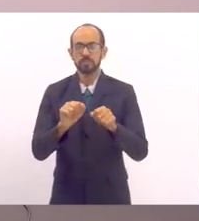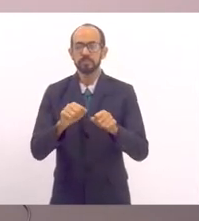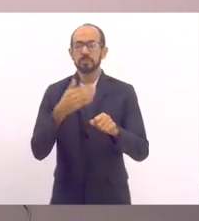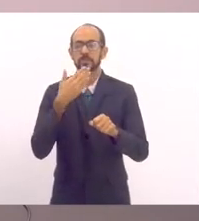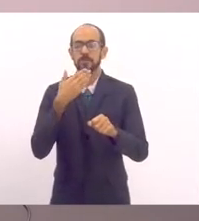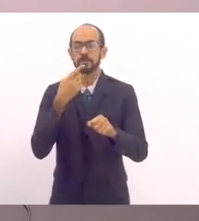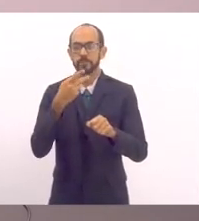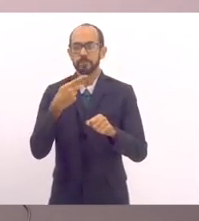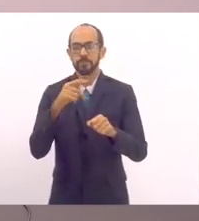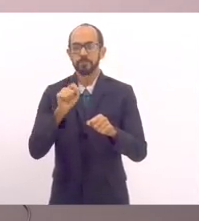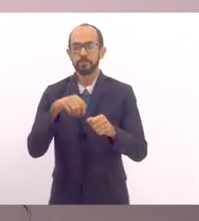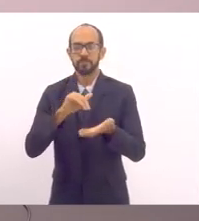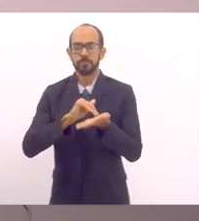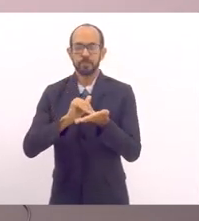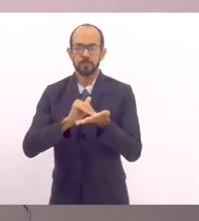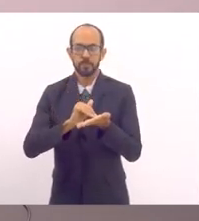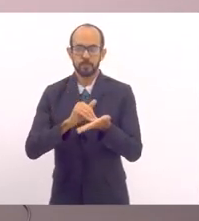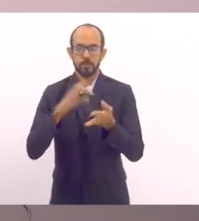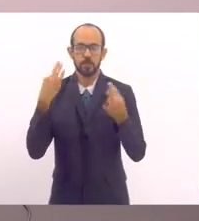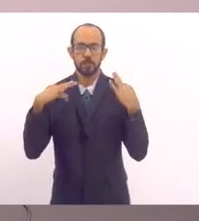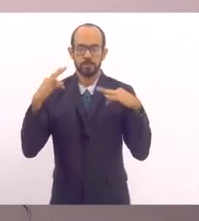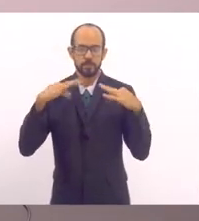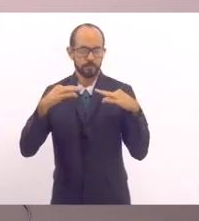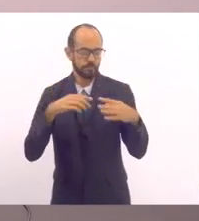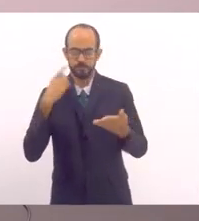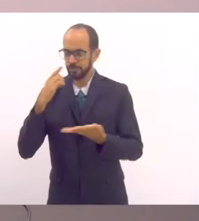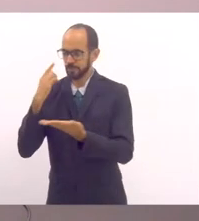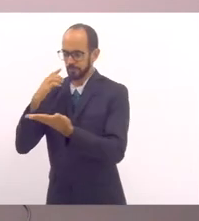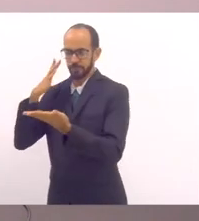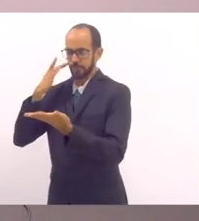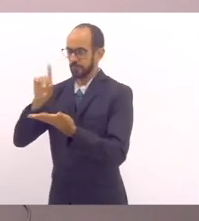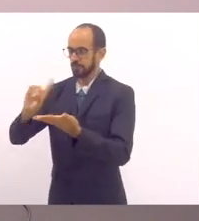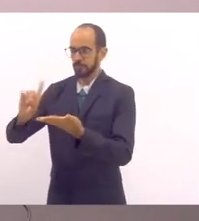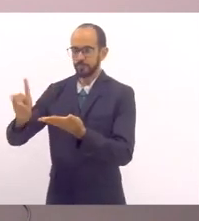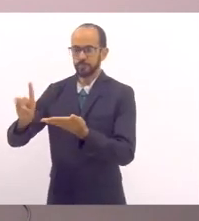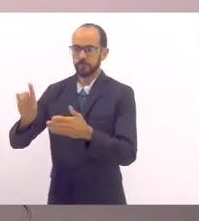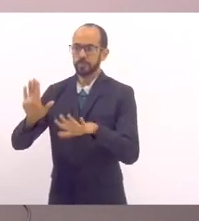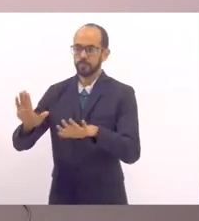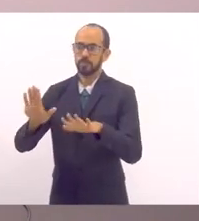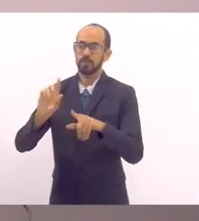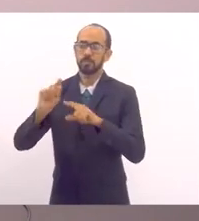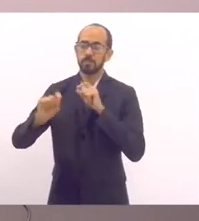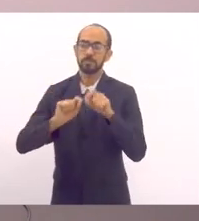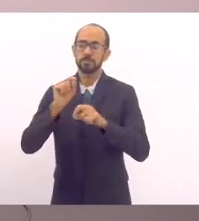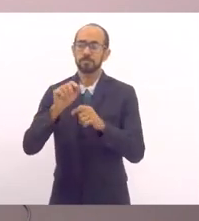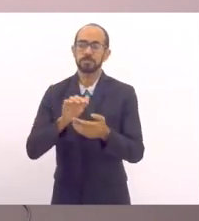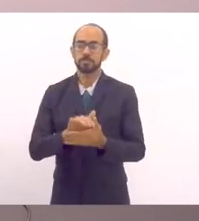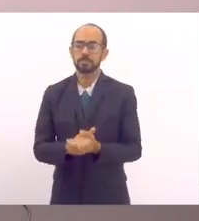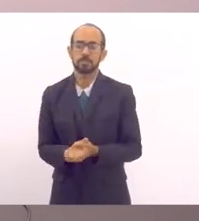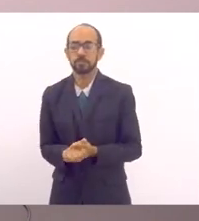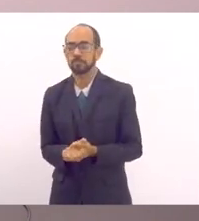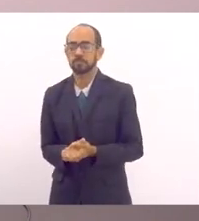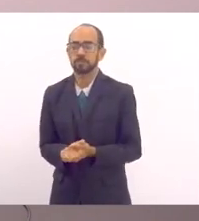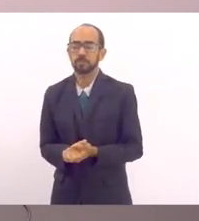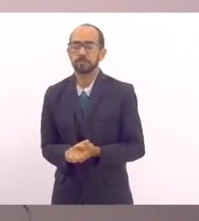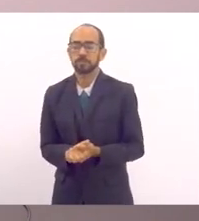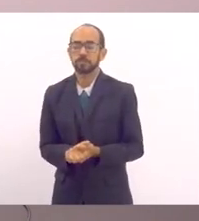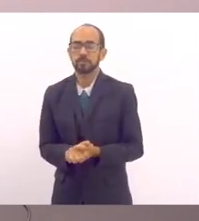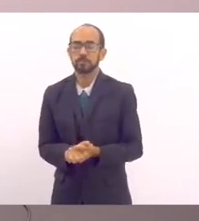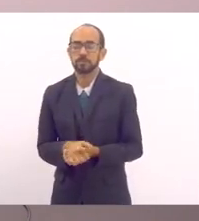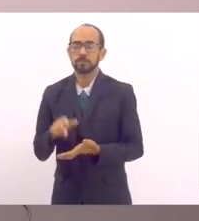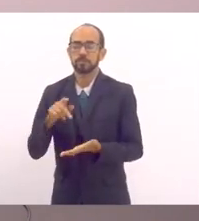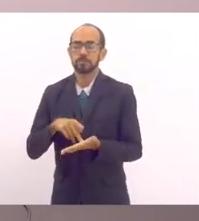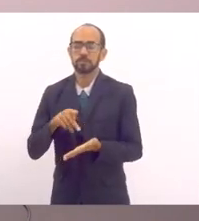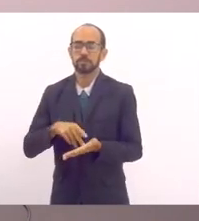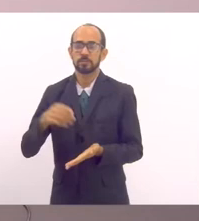de Estado de Turismo, que a deputada não sabia, né, como é que tinha sido esse histórico, a bem da verdade, a gente falou assim, eu não lembro